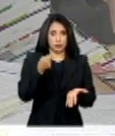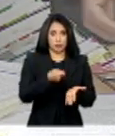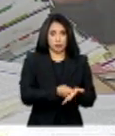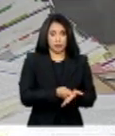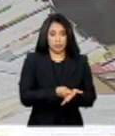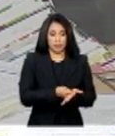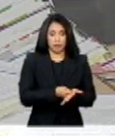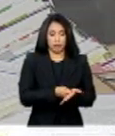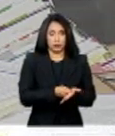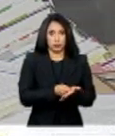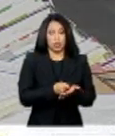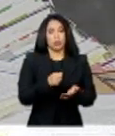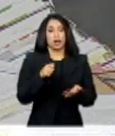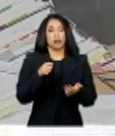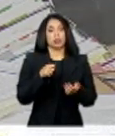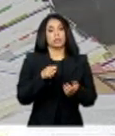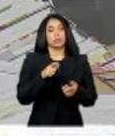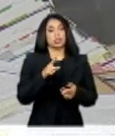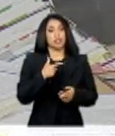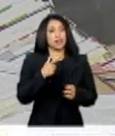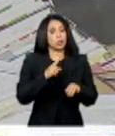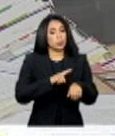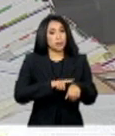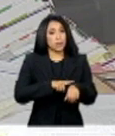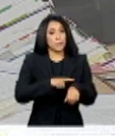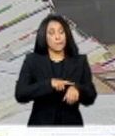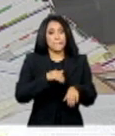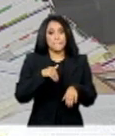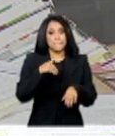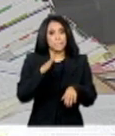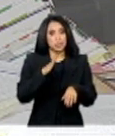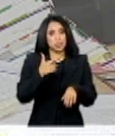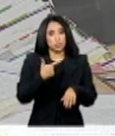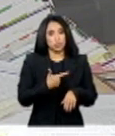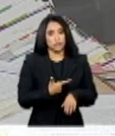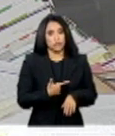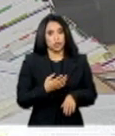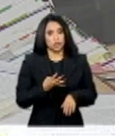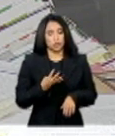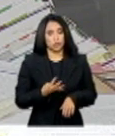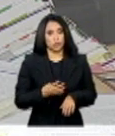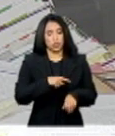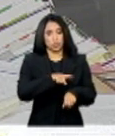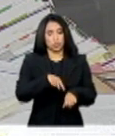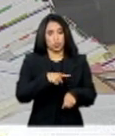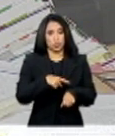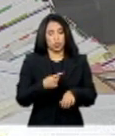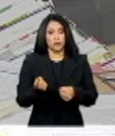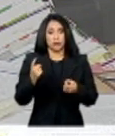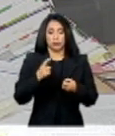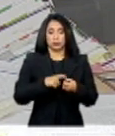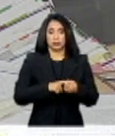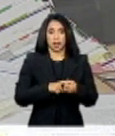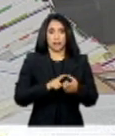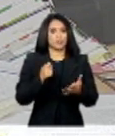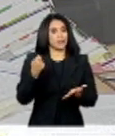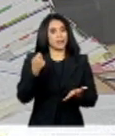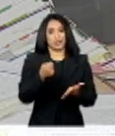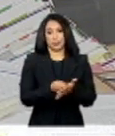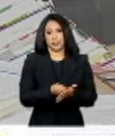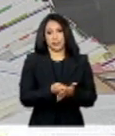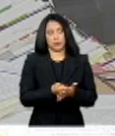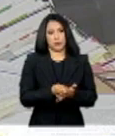que no prazo máximo de 24 horas restabelecer o fornecimento de energia elétrica sem qualquer ônus ao consumidor